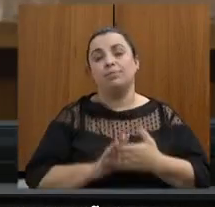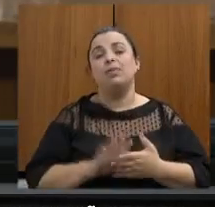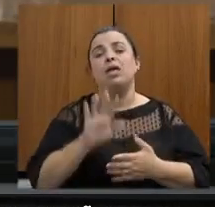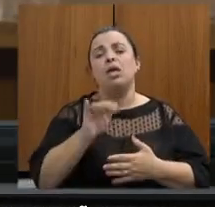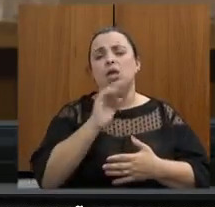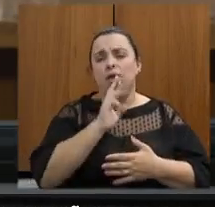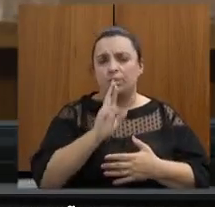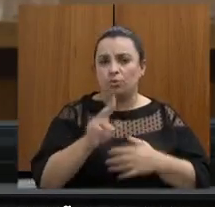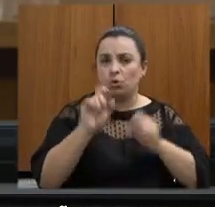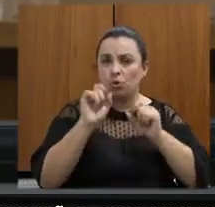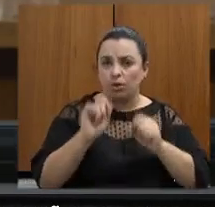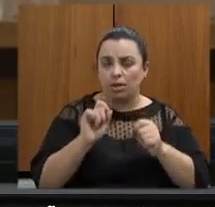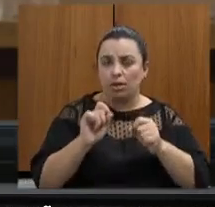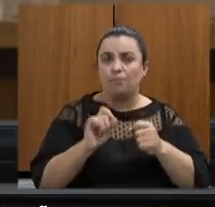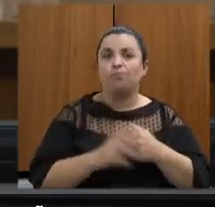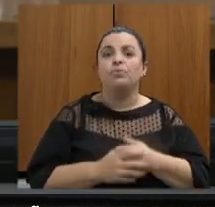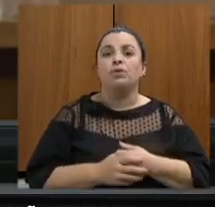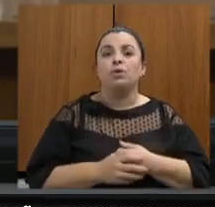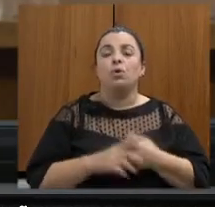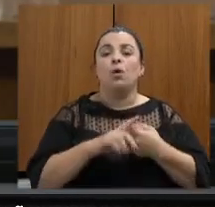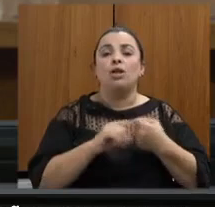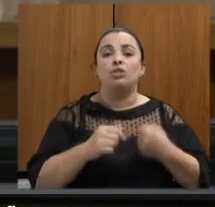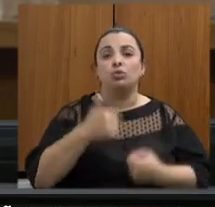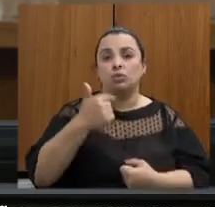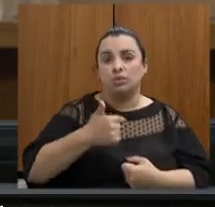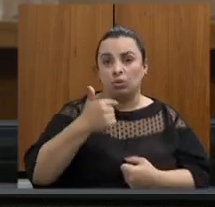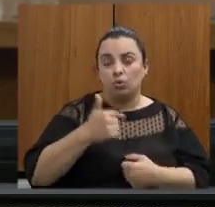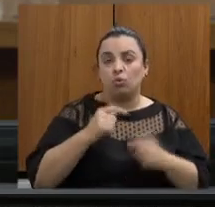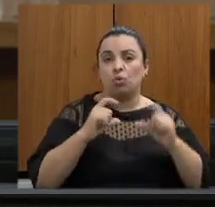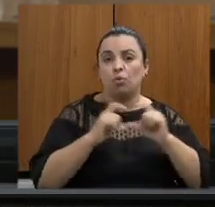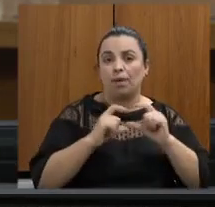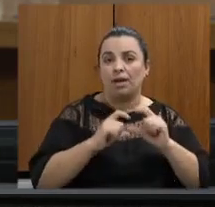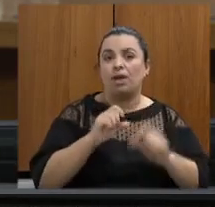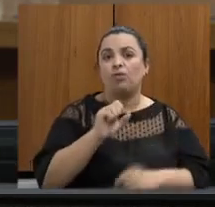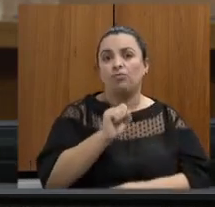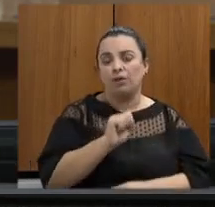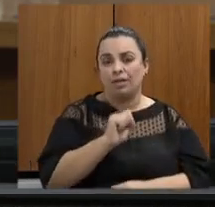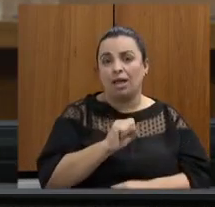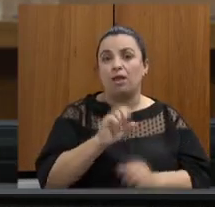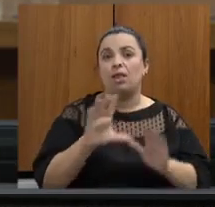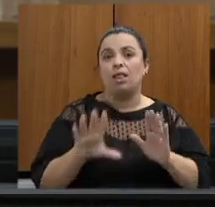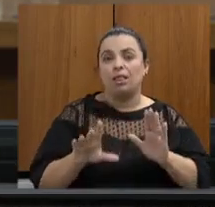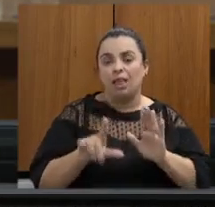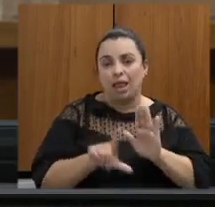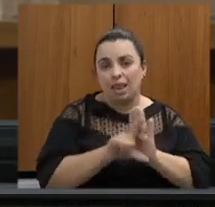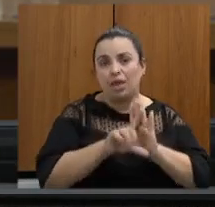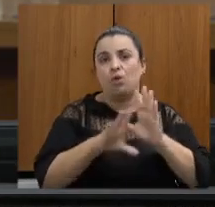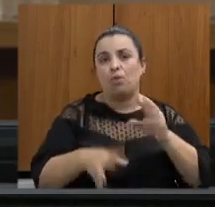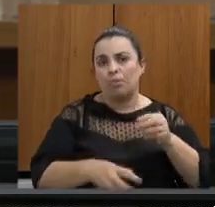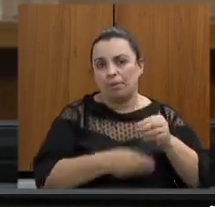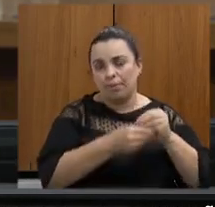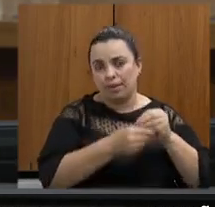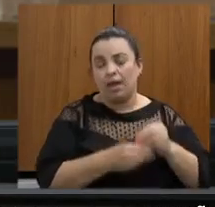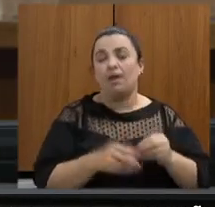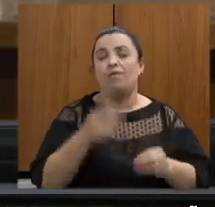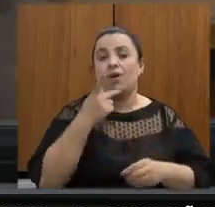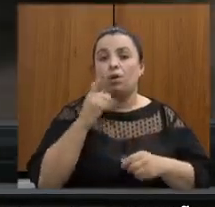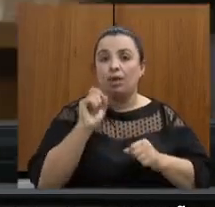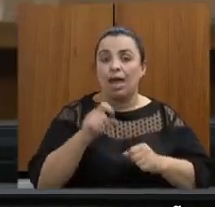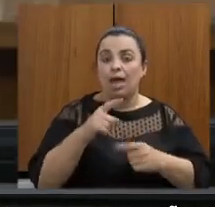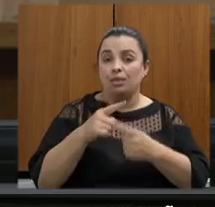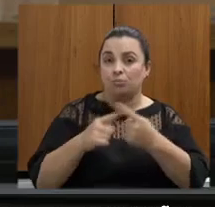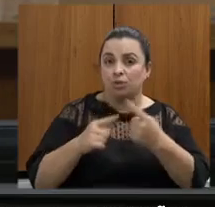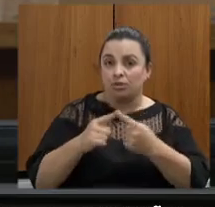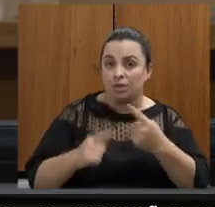8º da lei complementar trás inclusive que as vedações previstas neste